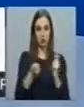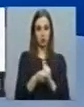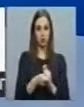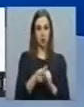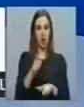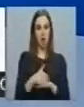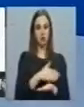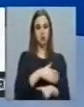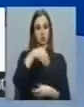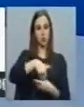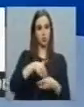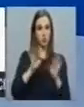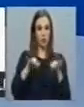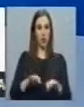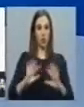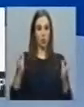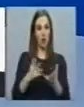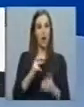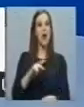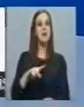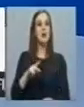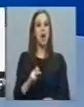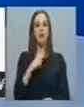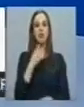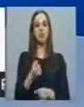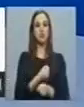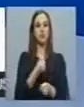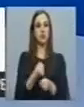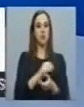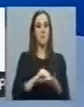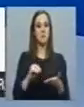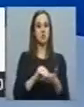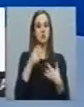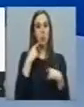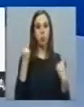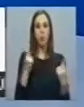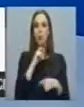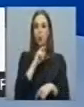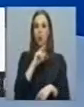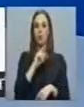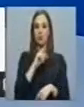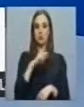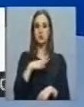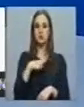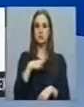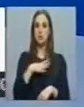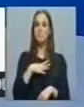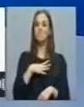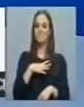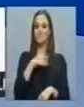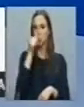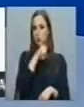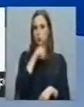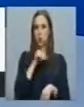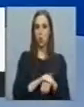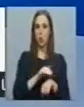da votação final global. A Navoila acredita que os serviços da administração pública poderão sofrer constrangimentos, uma vez que foi feito um